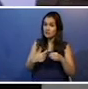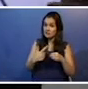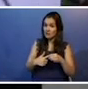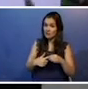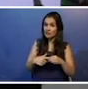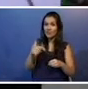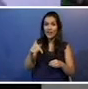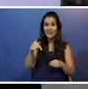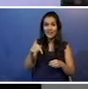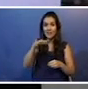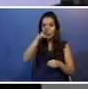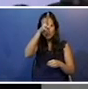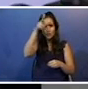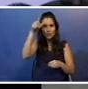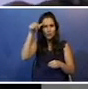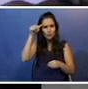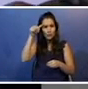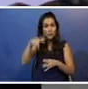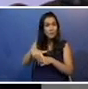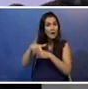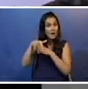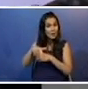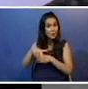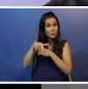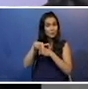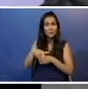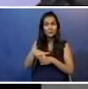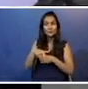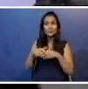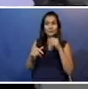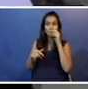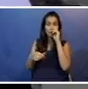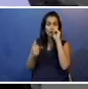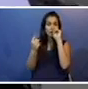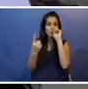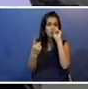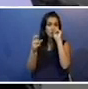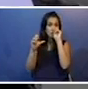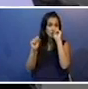Barretos. Então, eu vou colocar aqui, ó. Olha lá. Barretos foi fundada em